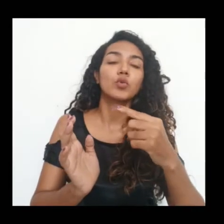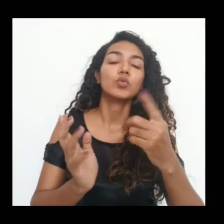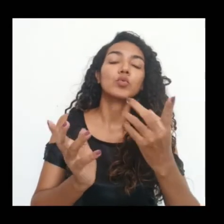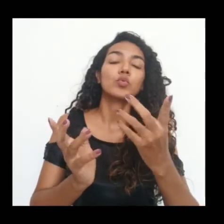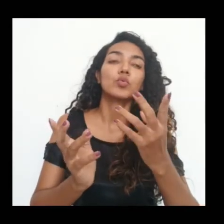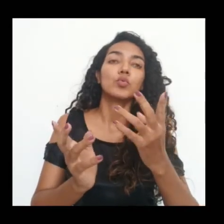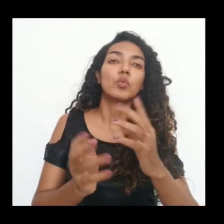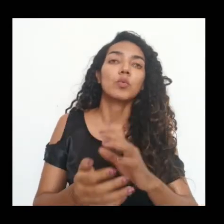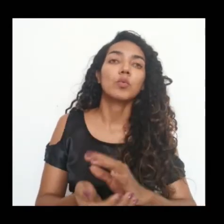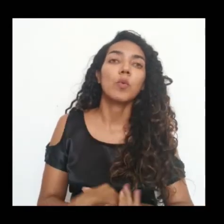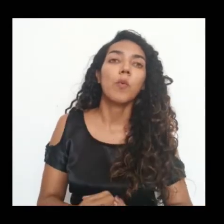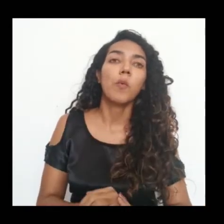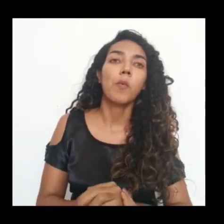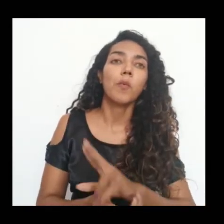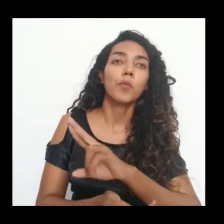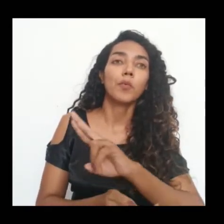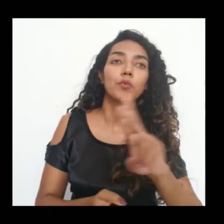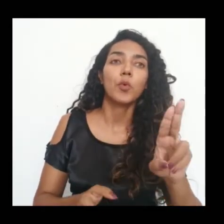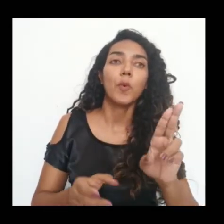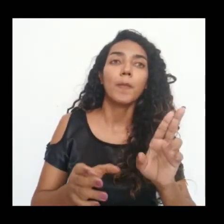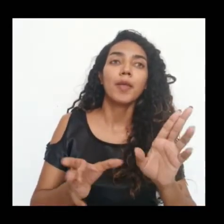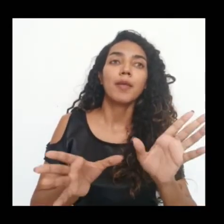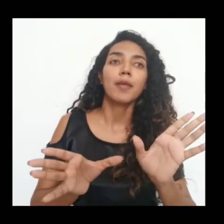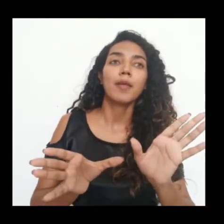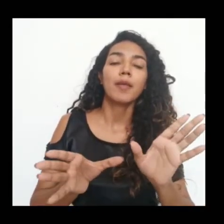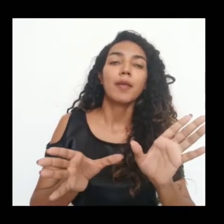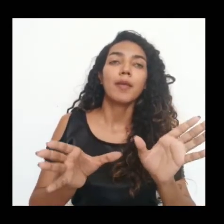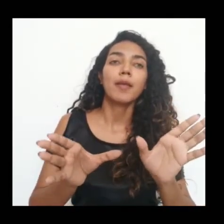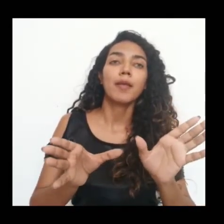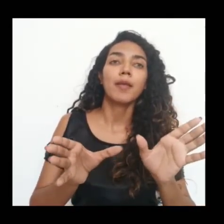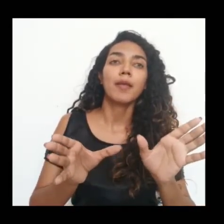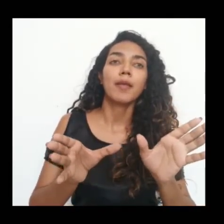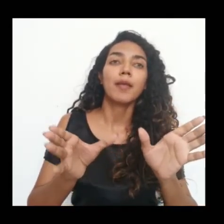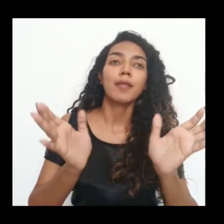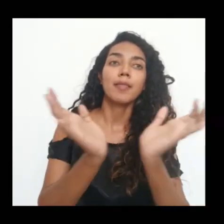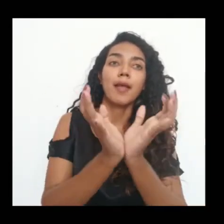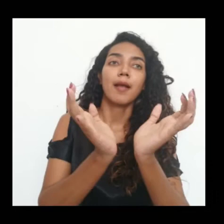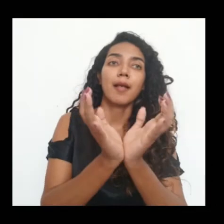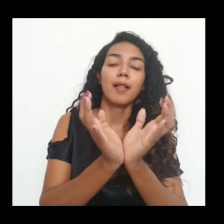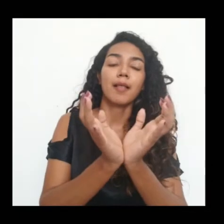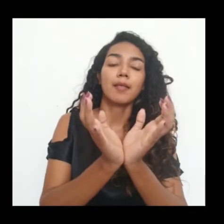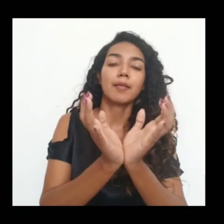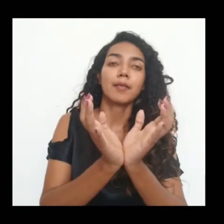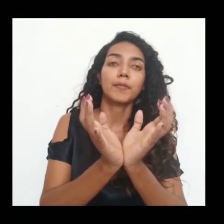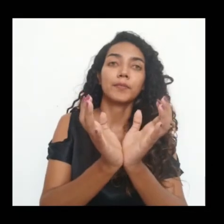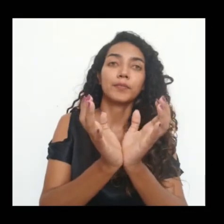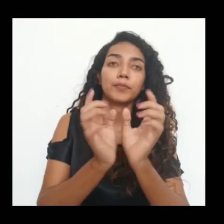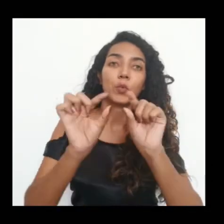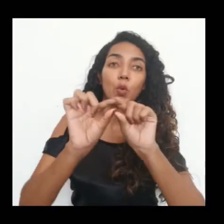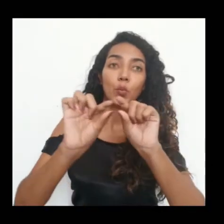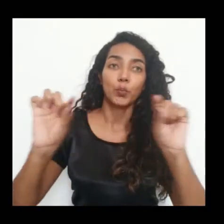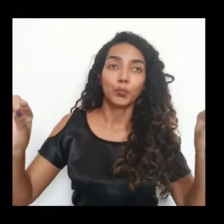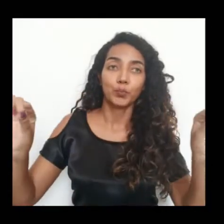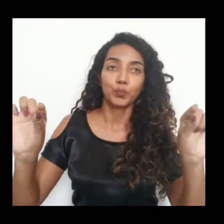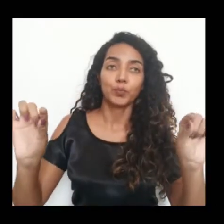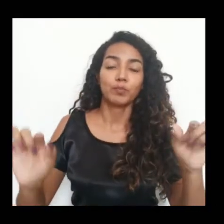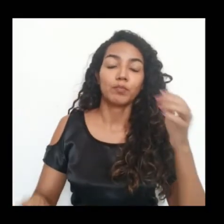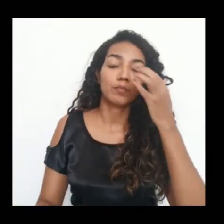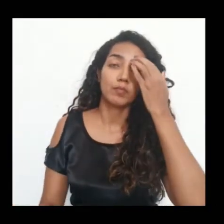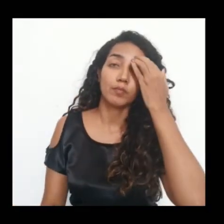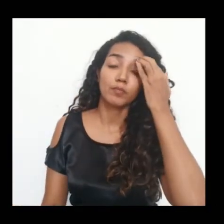nome completo da classe. Tá? Bom, eu posso também fazer uma